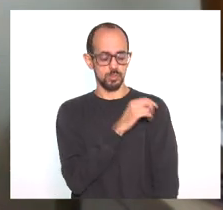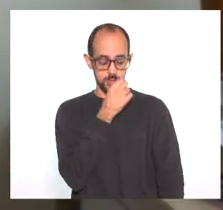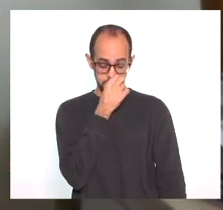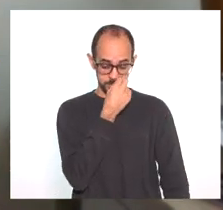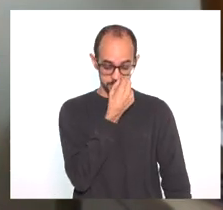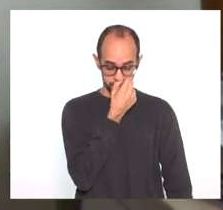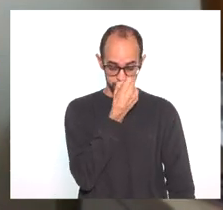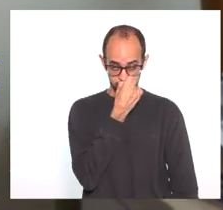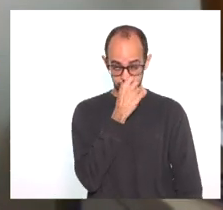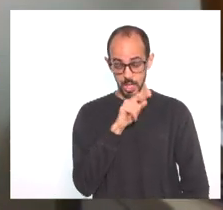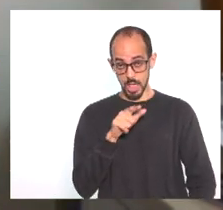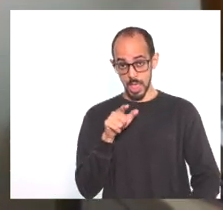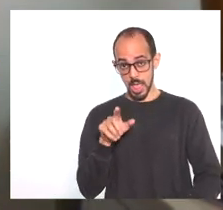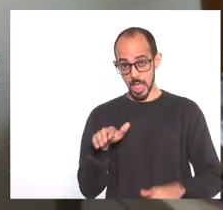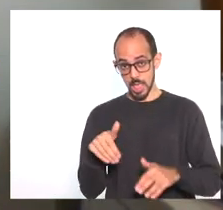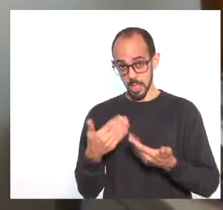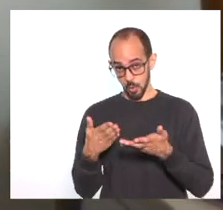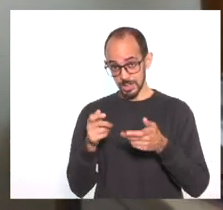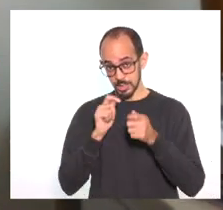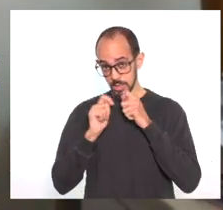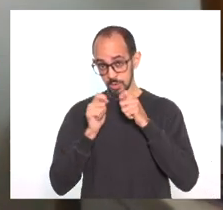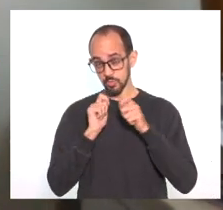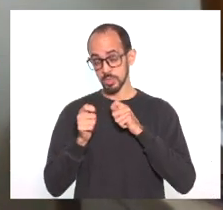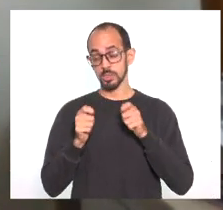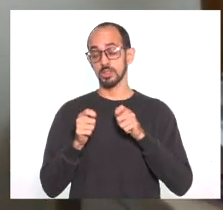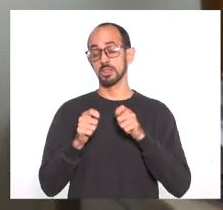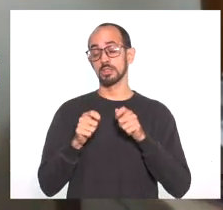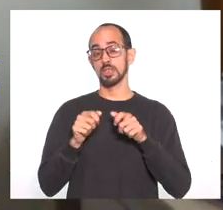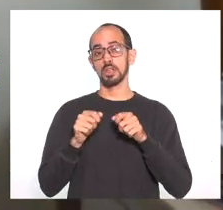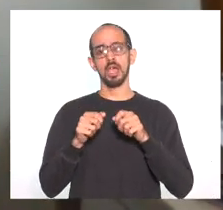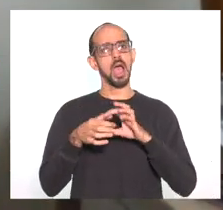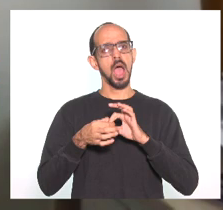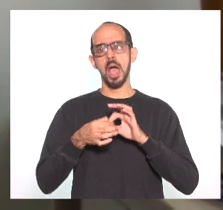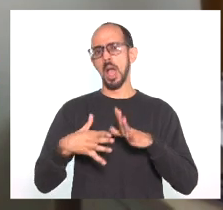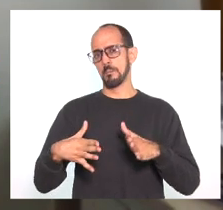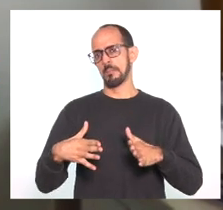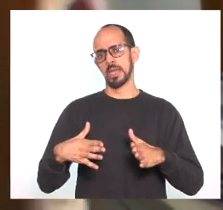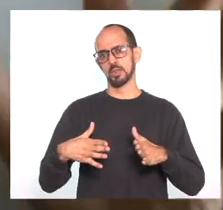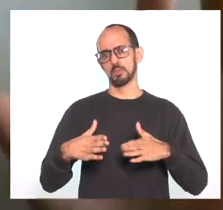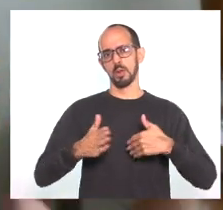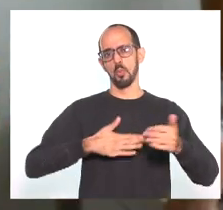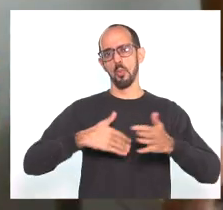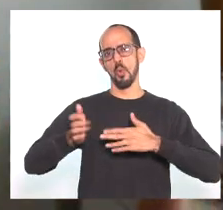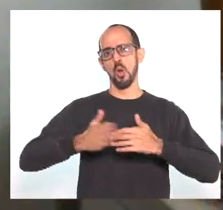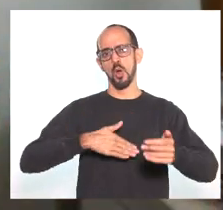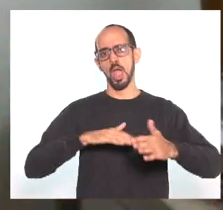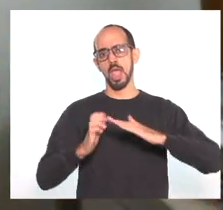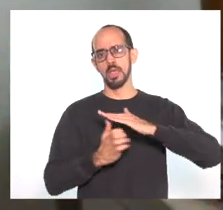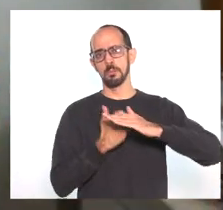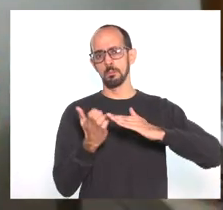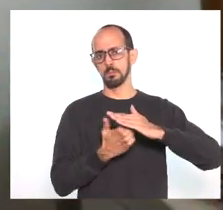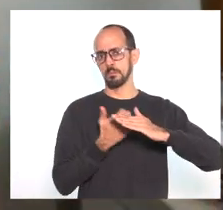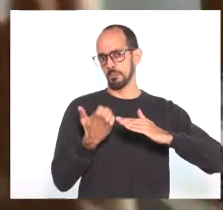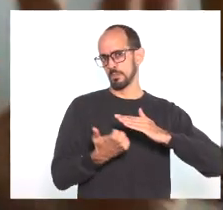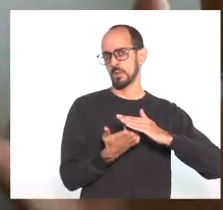oitiva seria aberto para qualquer empresa, para